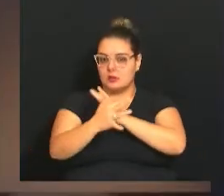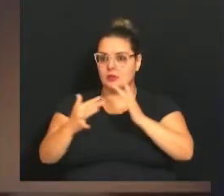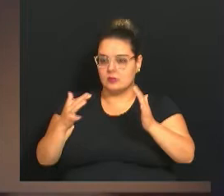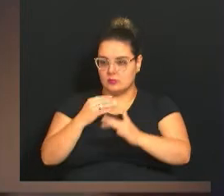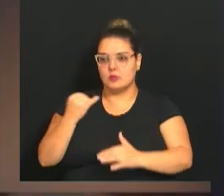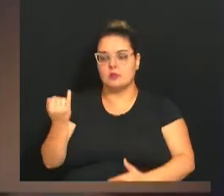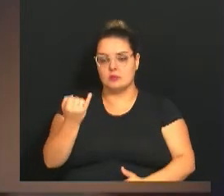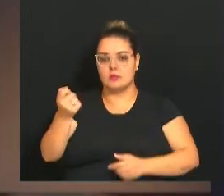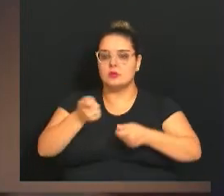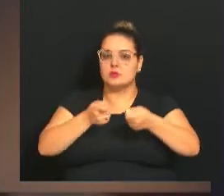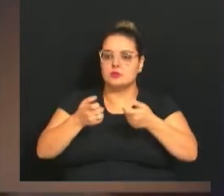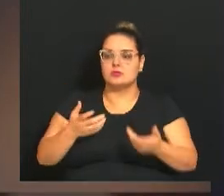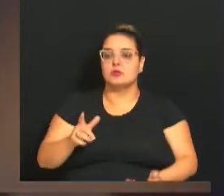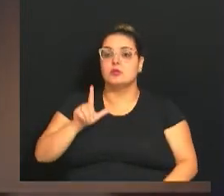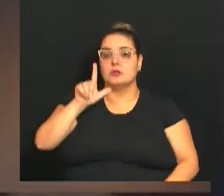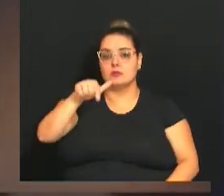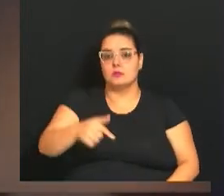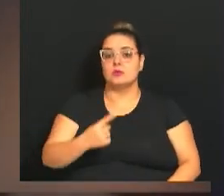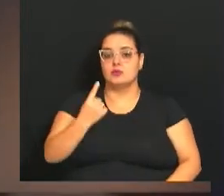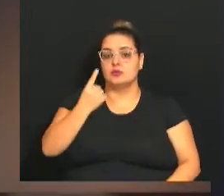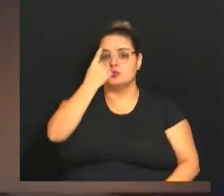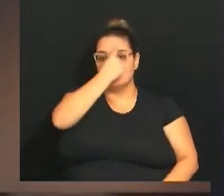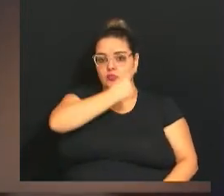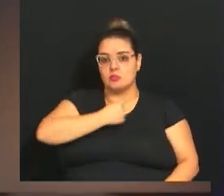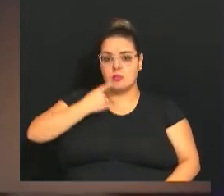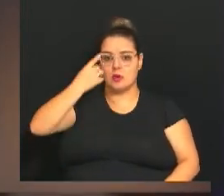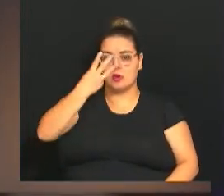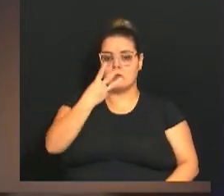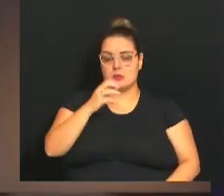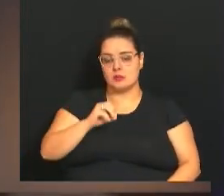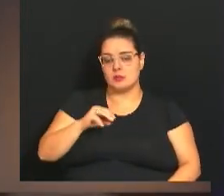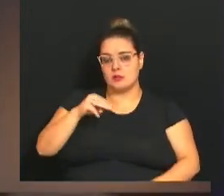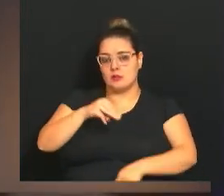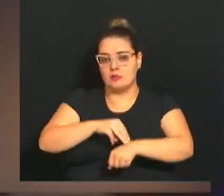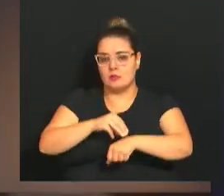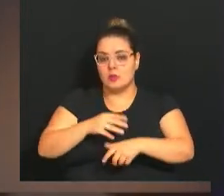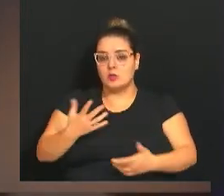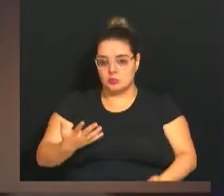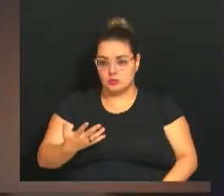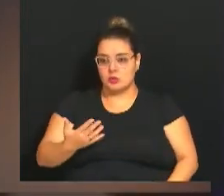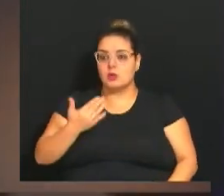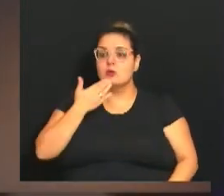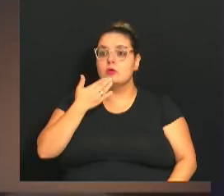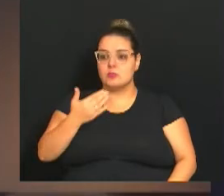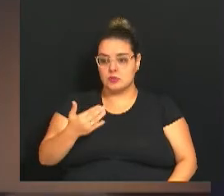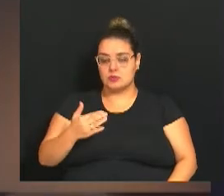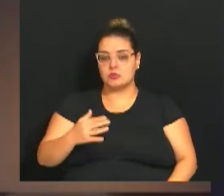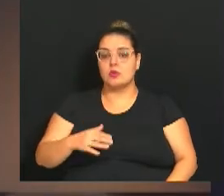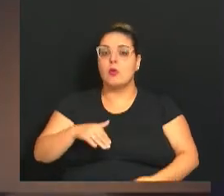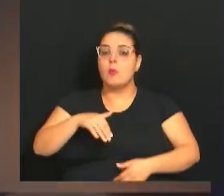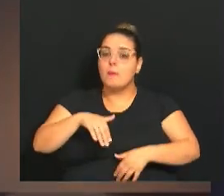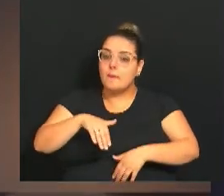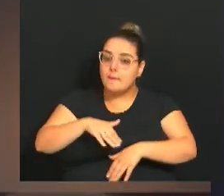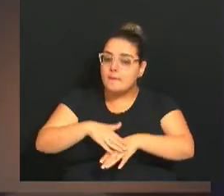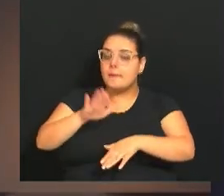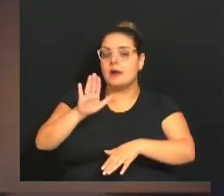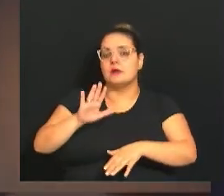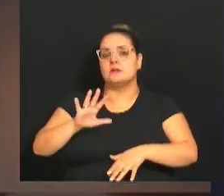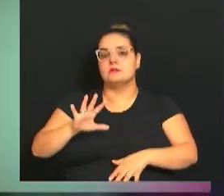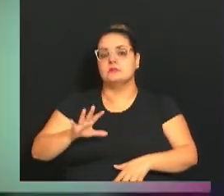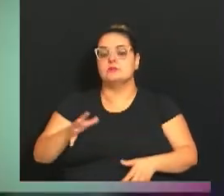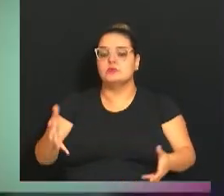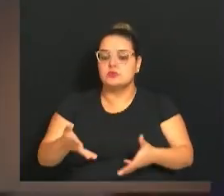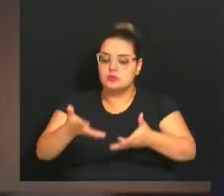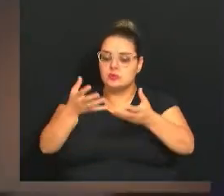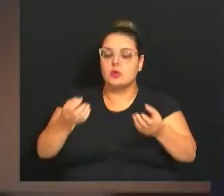Depois de quase 1h30 de debate, o vereador Paulo Búfalo pediu o máximo de contribuição dos convidados com